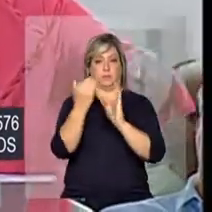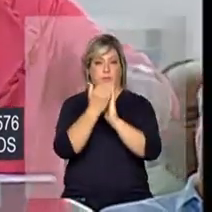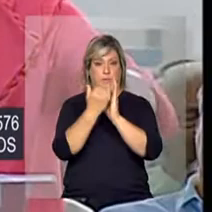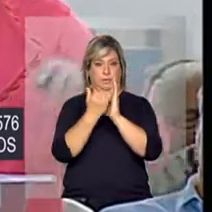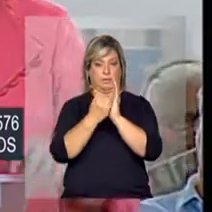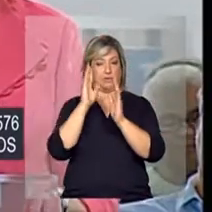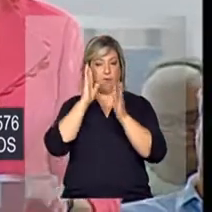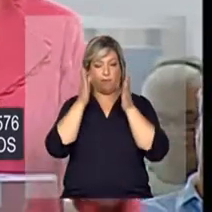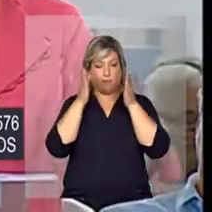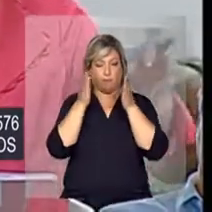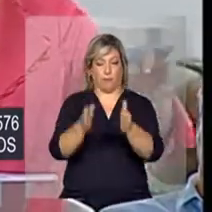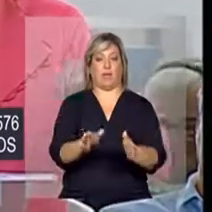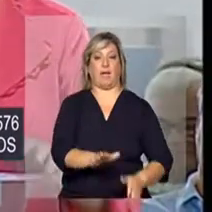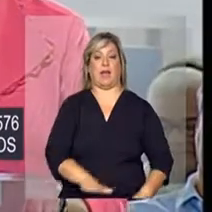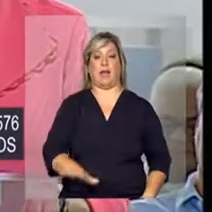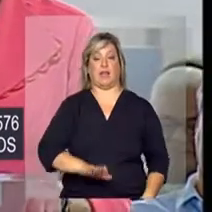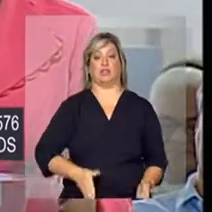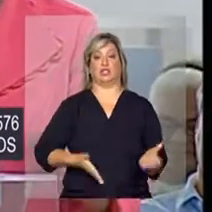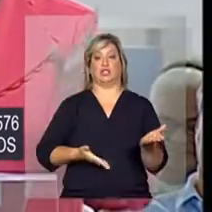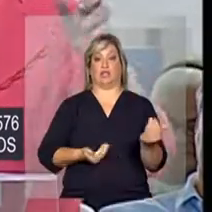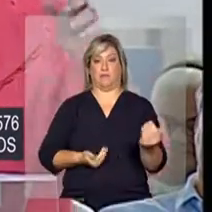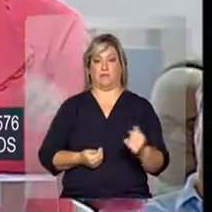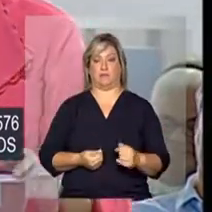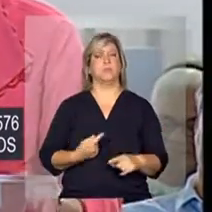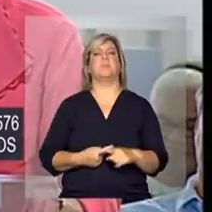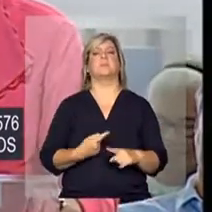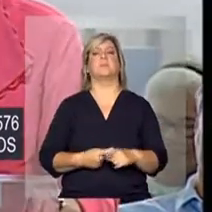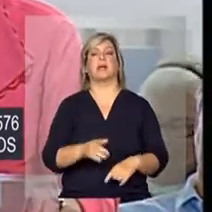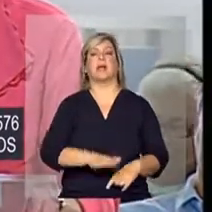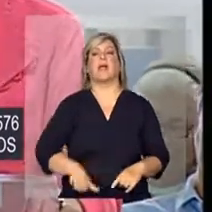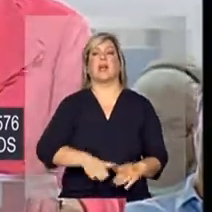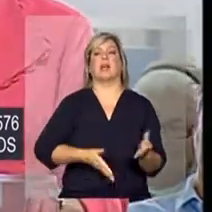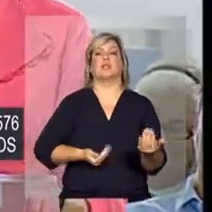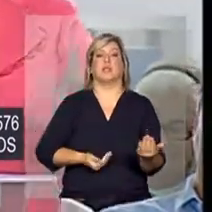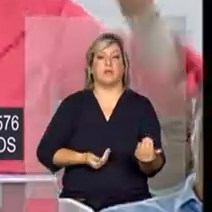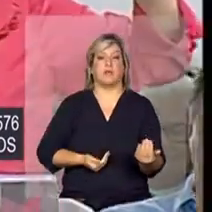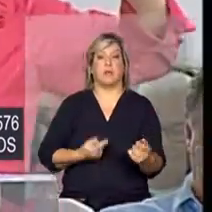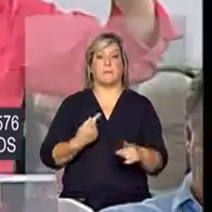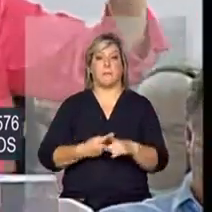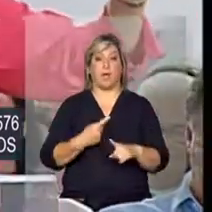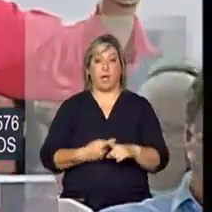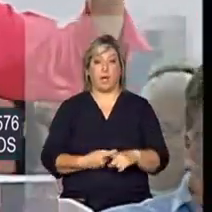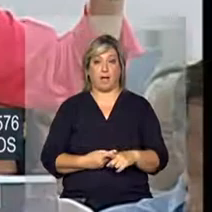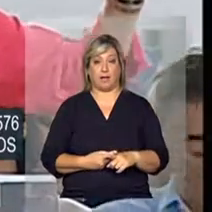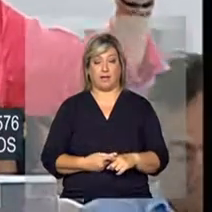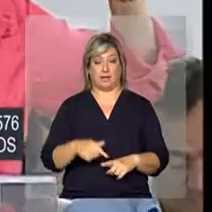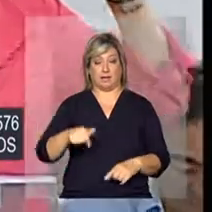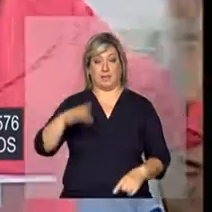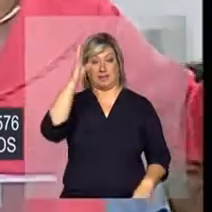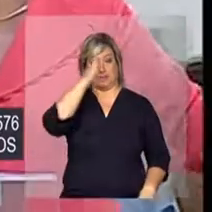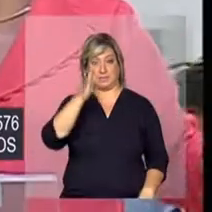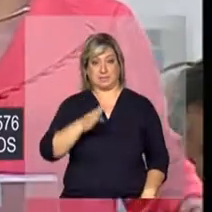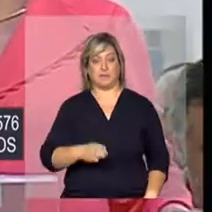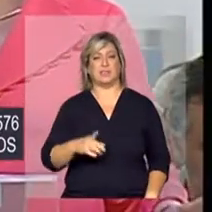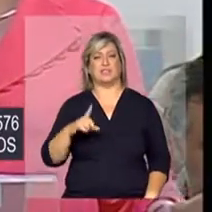em criança e jovem. Por que criança e jovem? Porque no Brasil tinha uma coisa